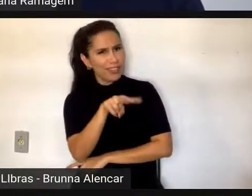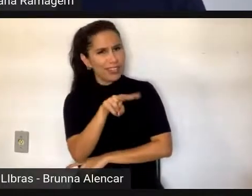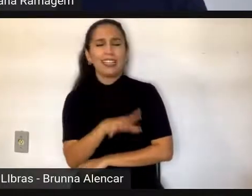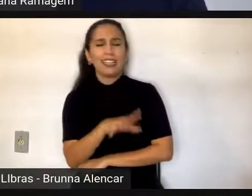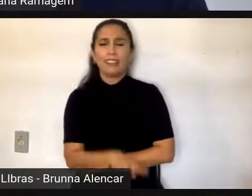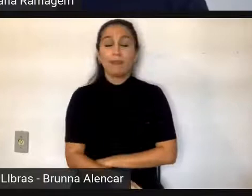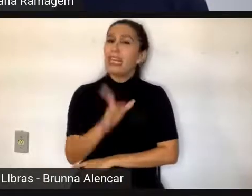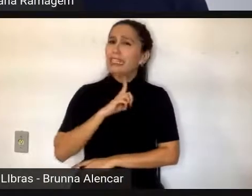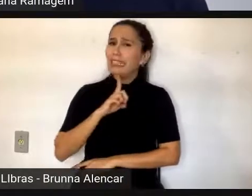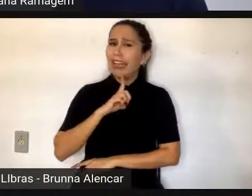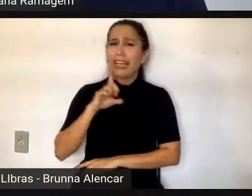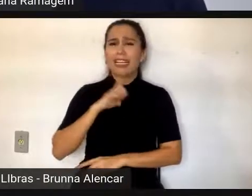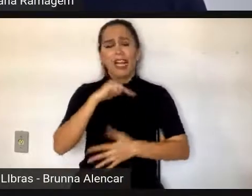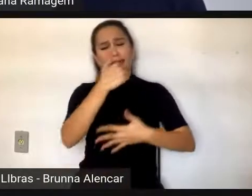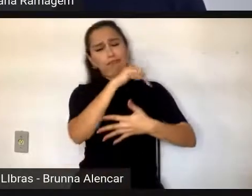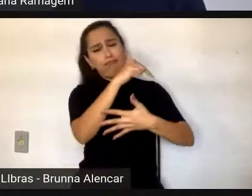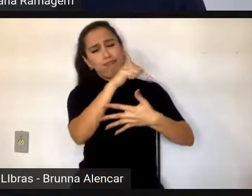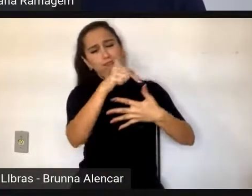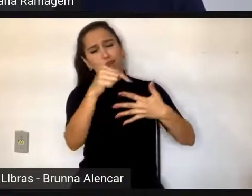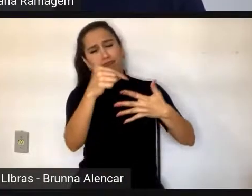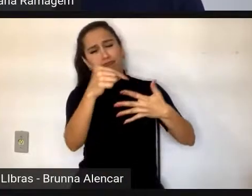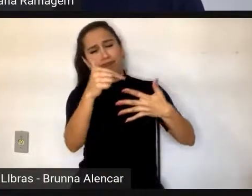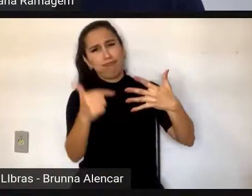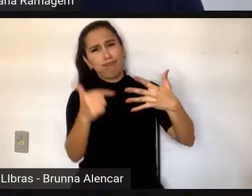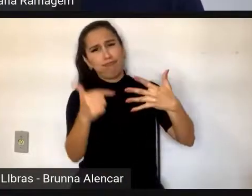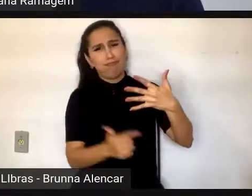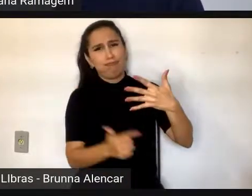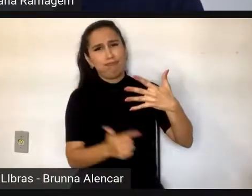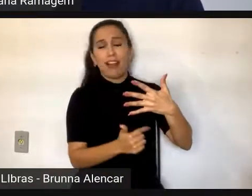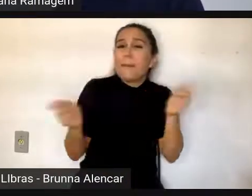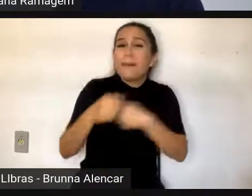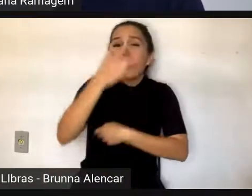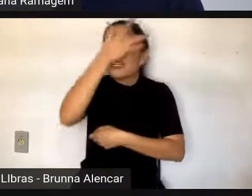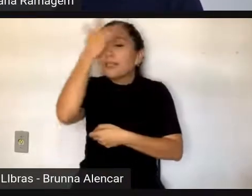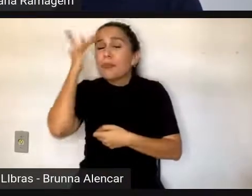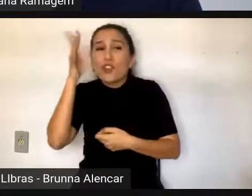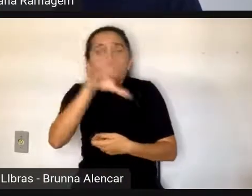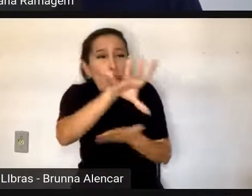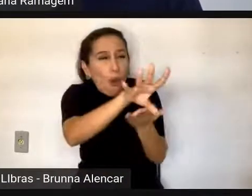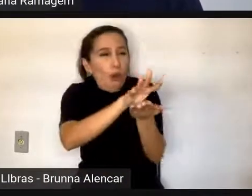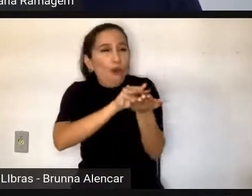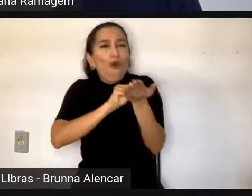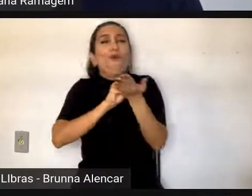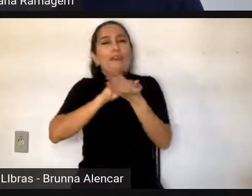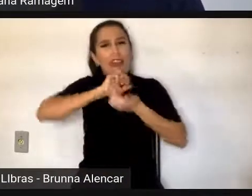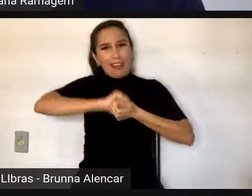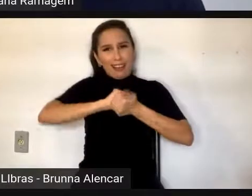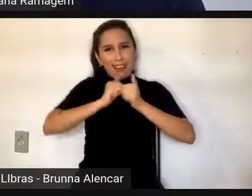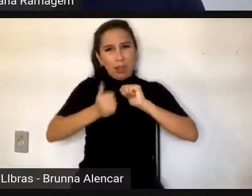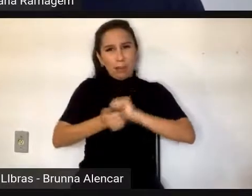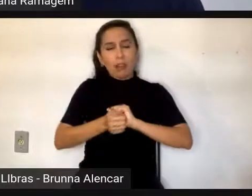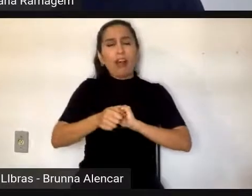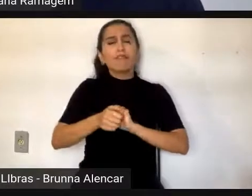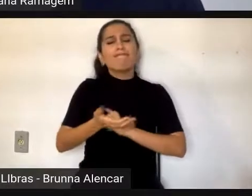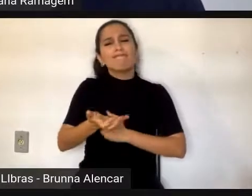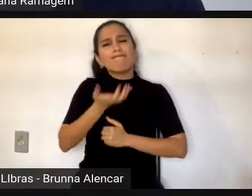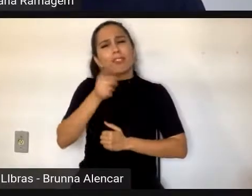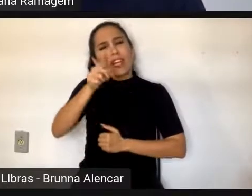facilmente vistos, né? Que podem orientar as pessoas. Eu queria que você falasse um pouquinho dessa